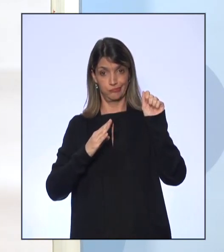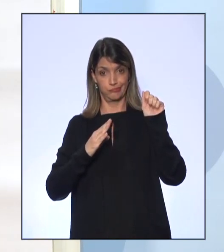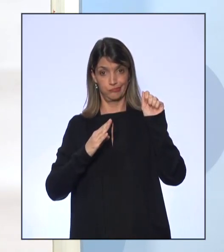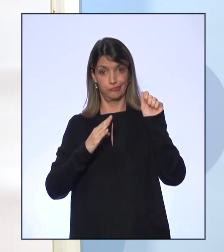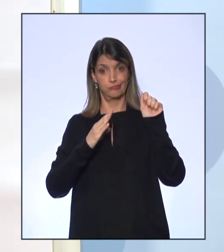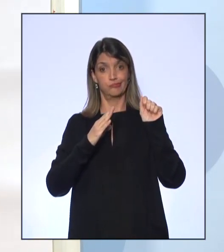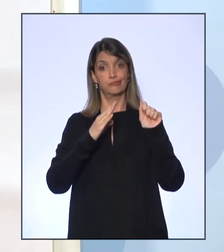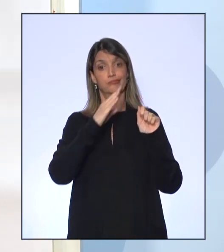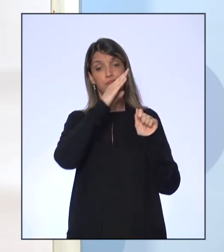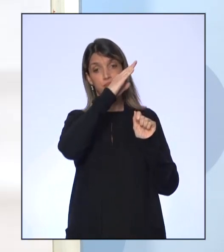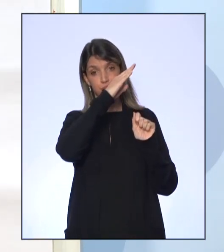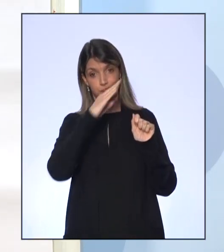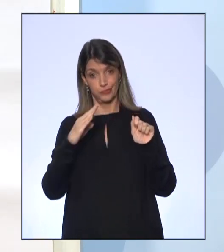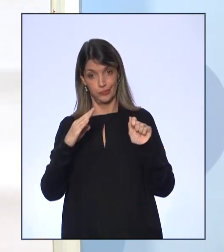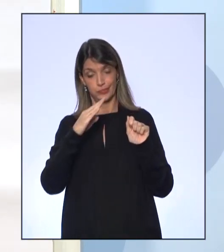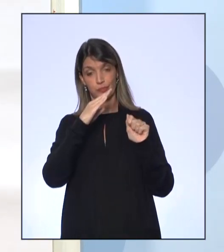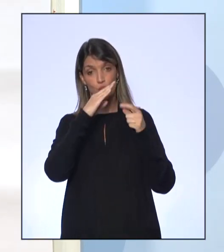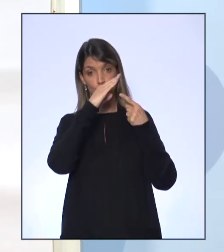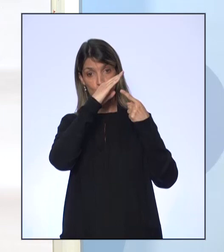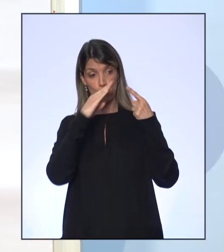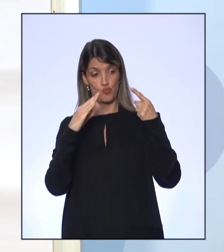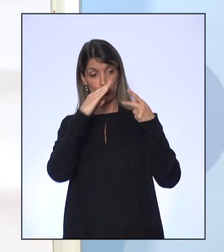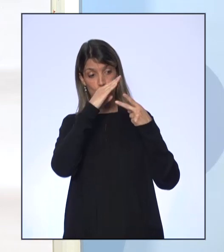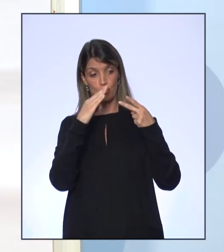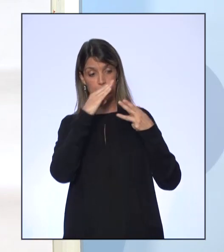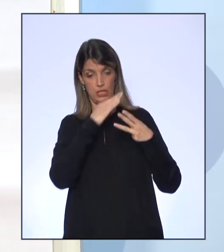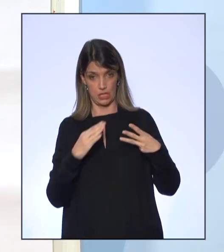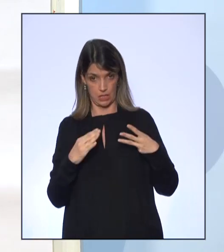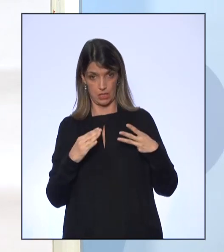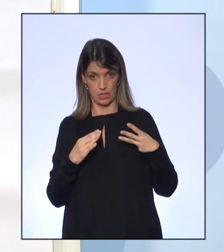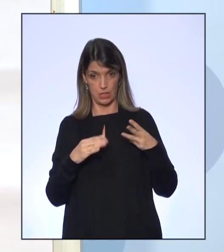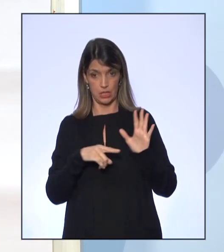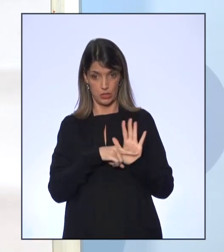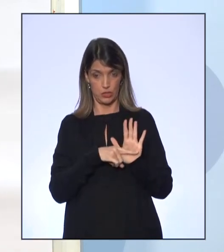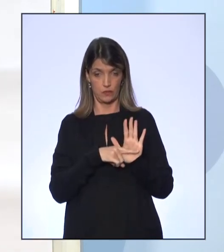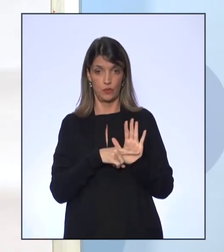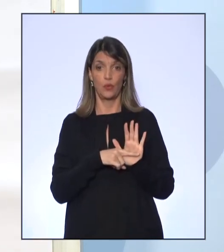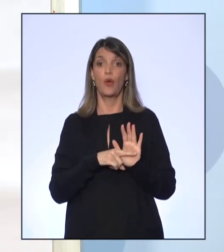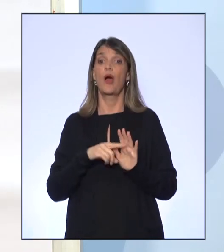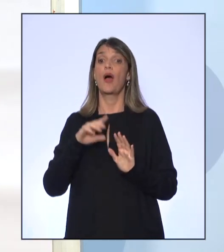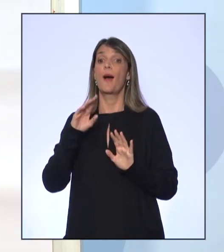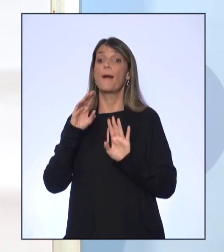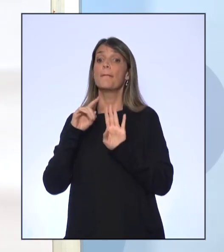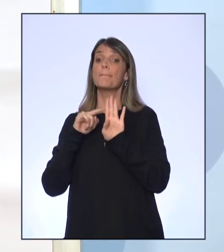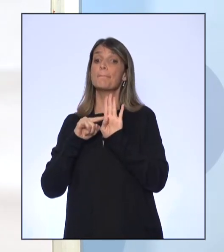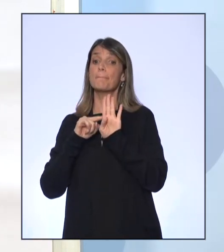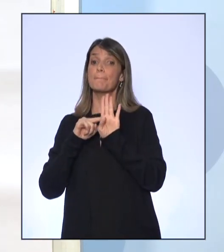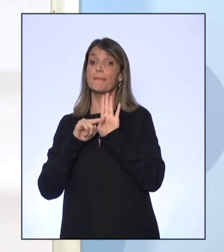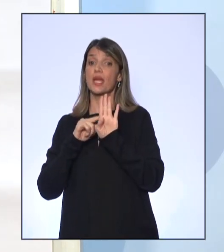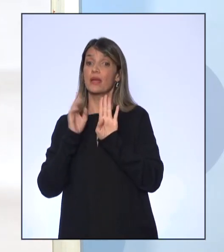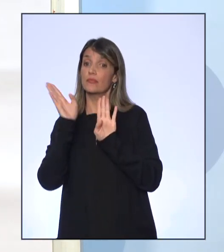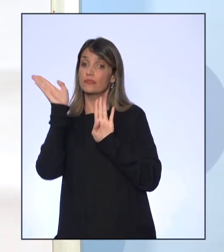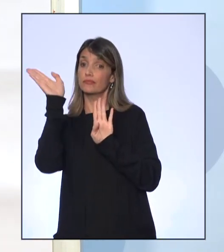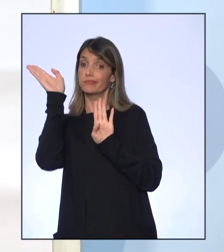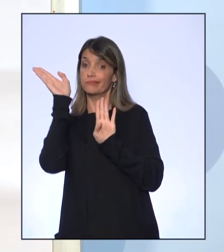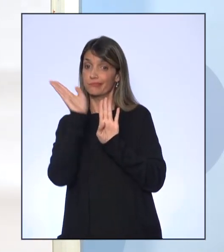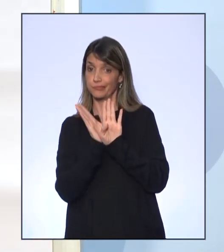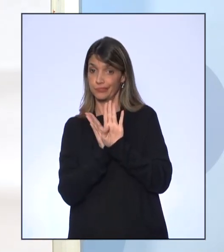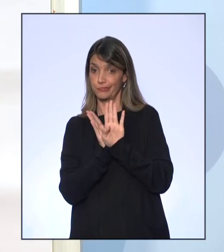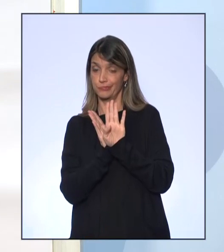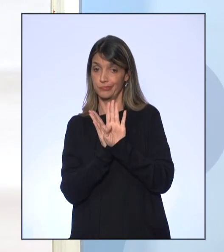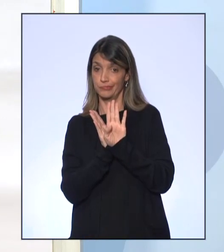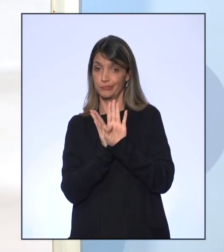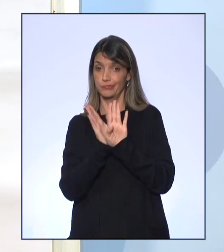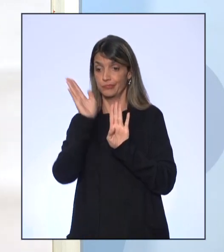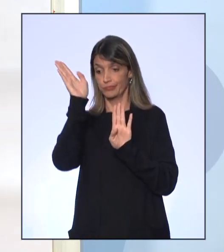segunda aqui e fiz essa última aqui, ó, tem um negativo aqui. Beleza? Fiz essa outra aqui, ó, para o outro lado, só para não